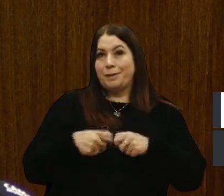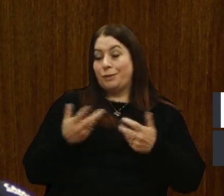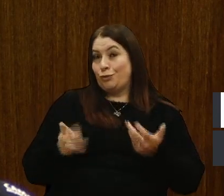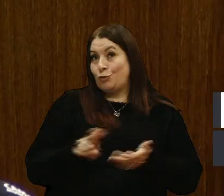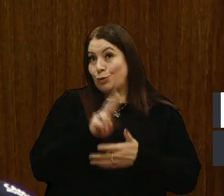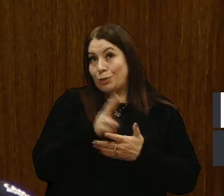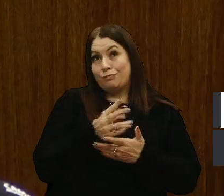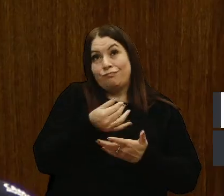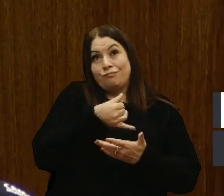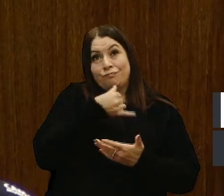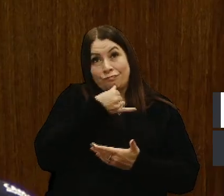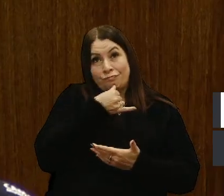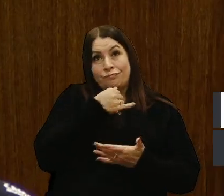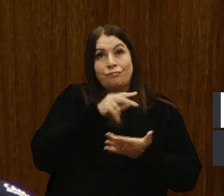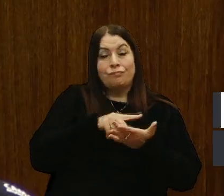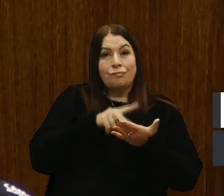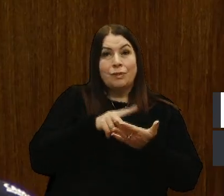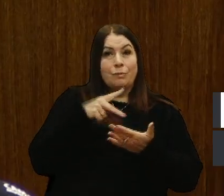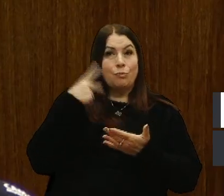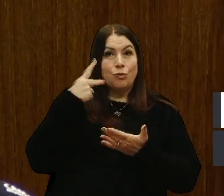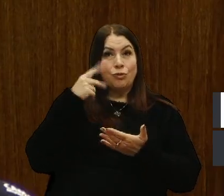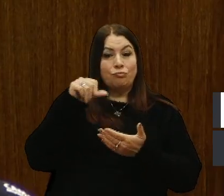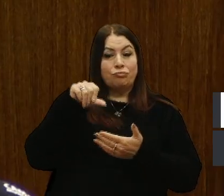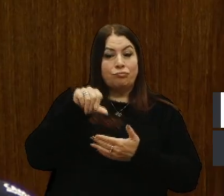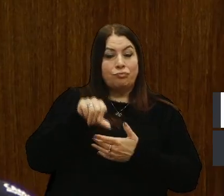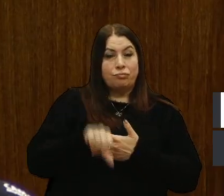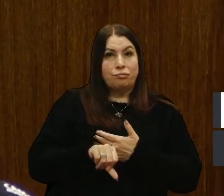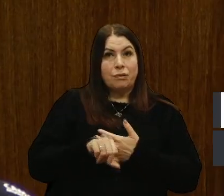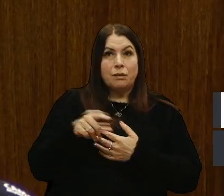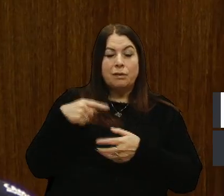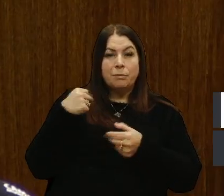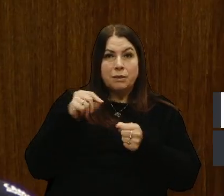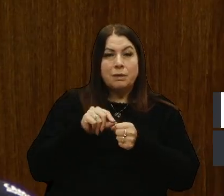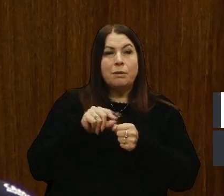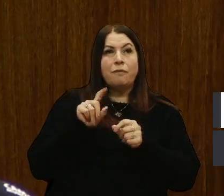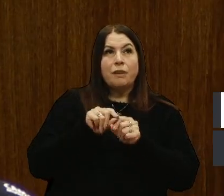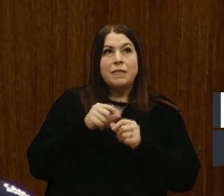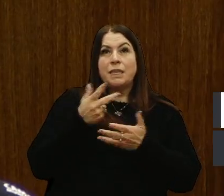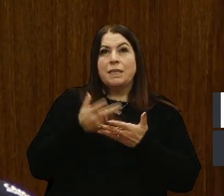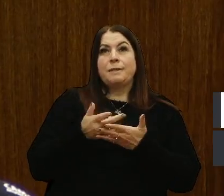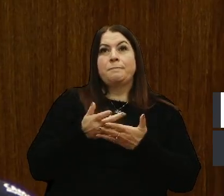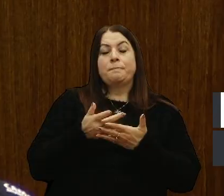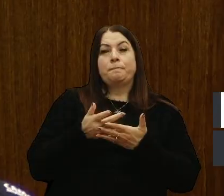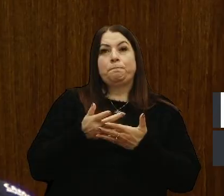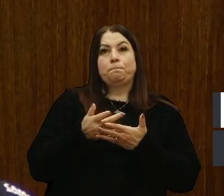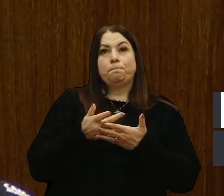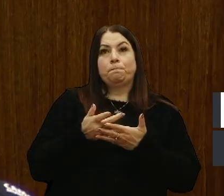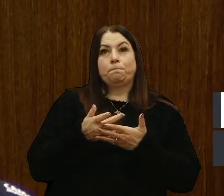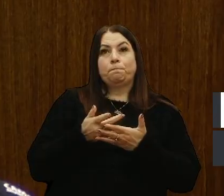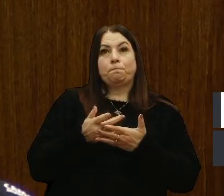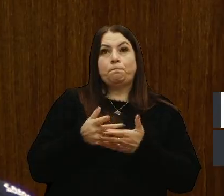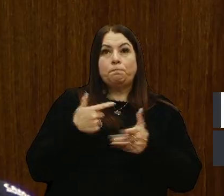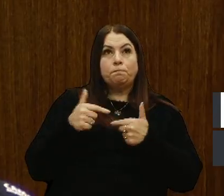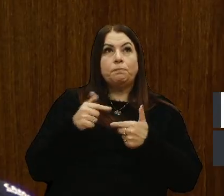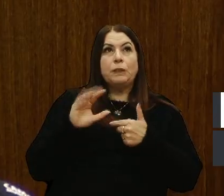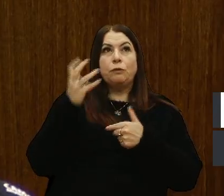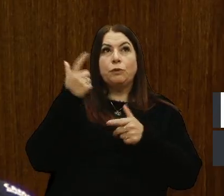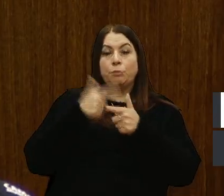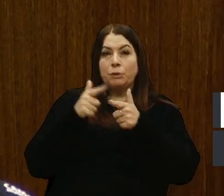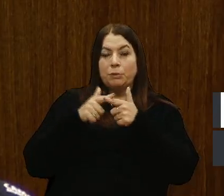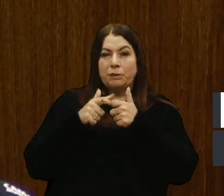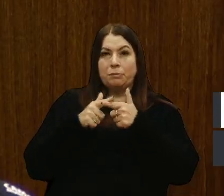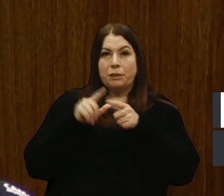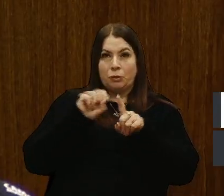Então, infelizmente, de fato, a política tem se rebaixado. Nós precisamos fazer para que ela, trabalhar para que ela resolva os problemas da